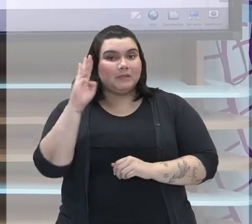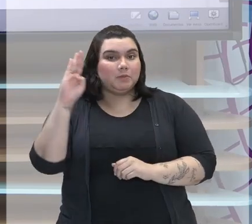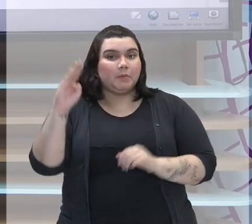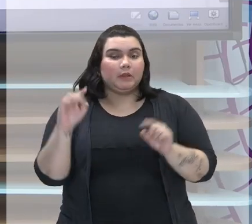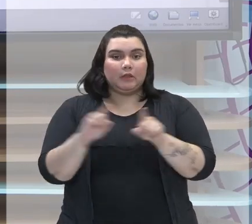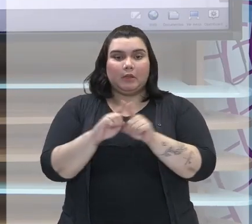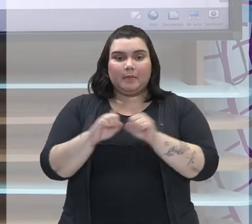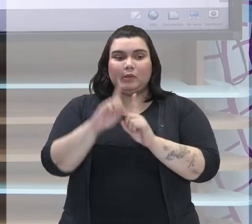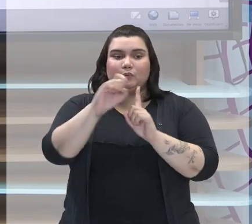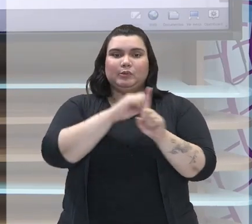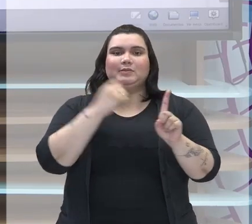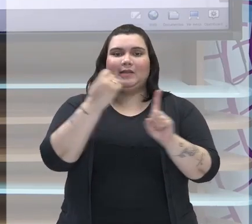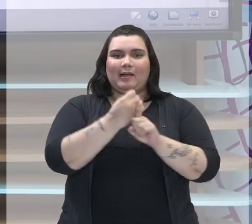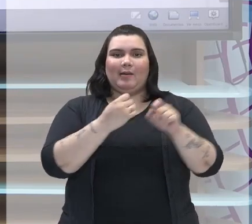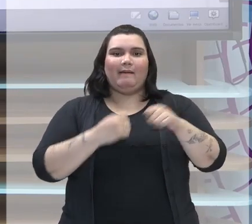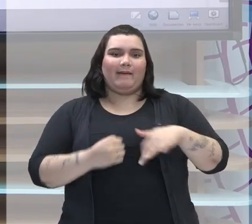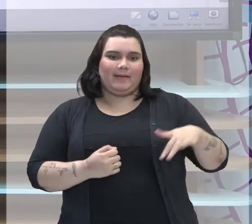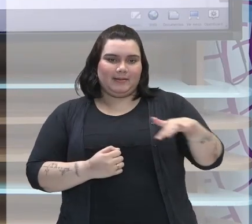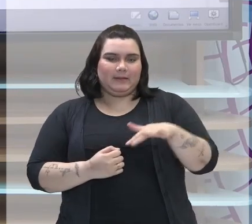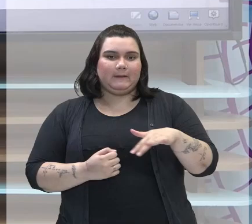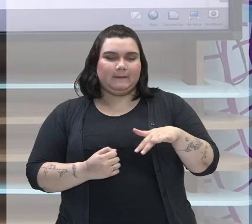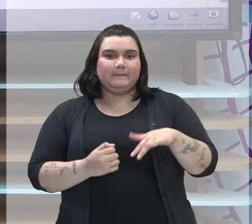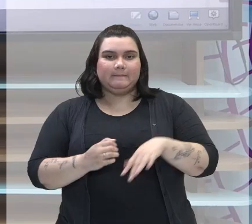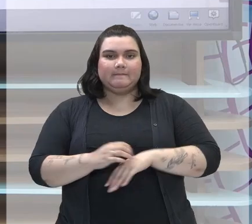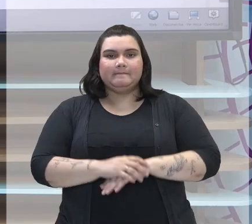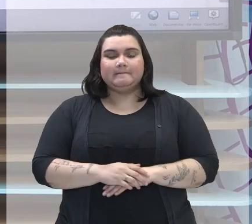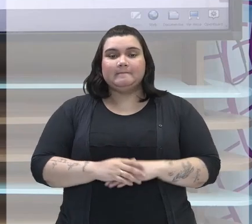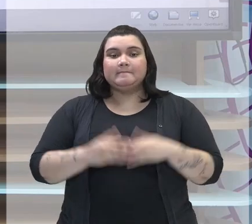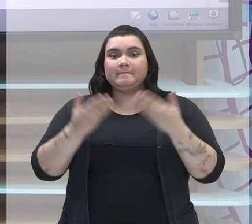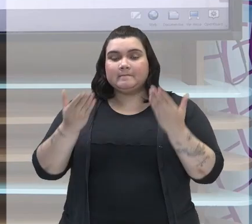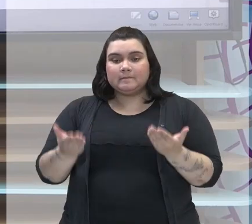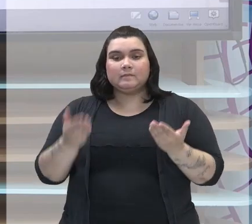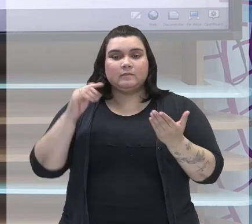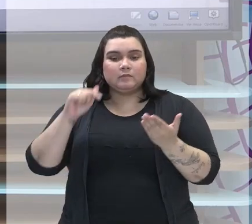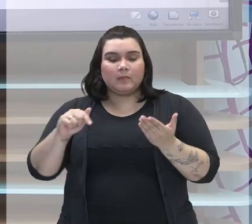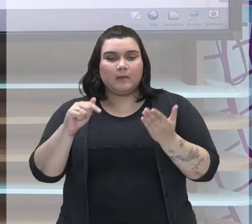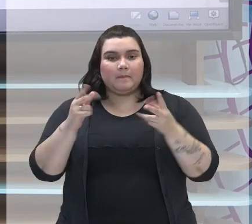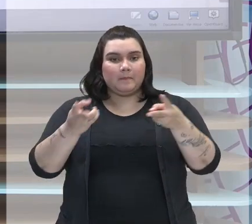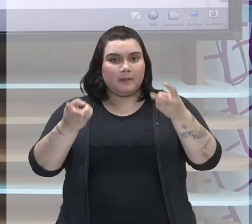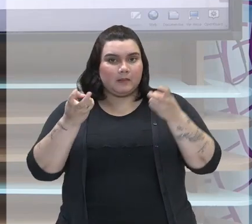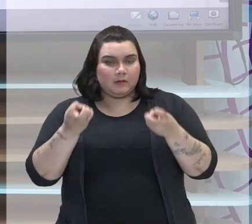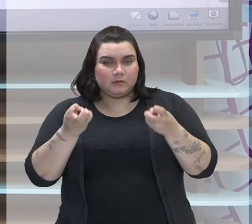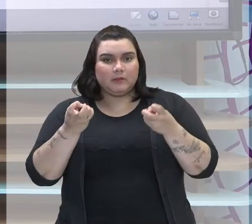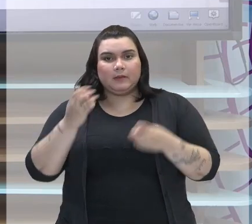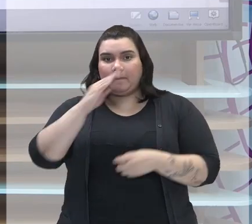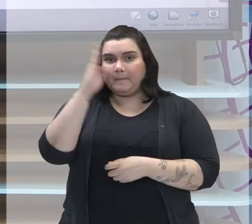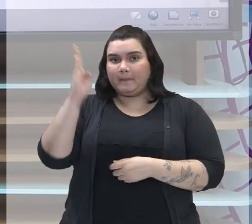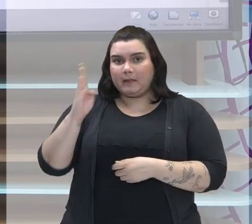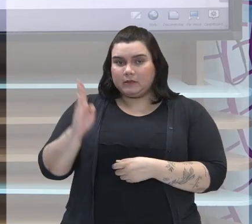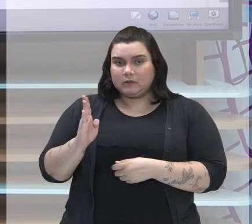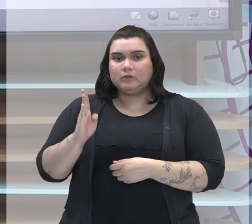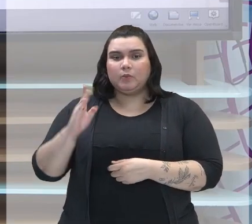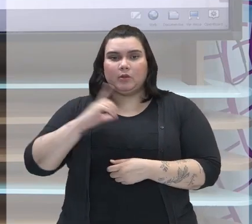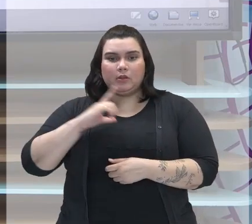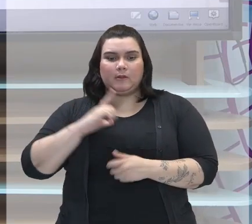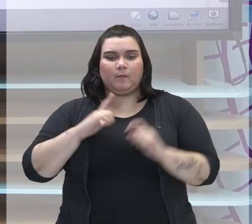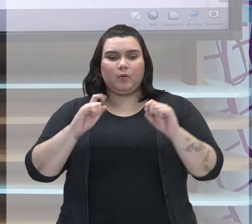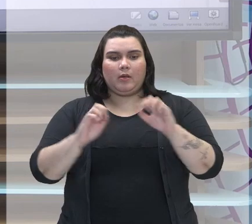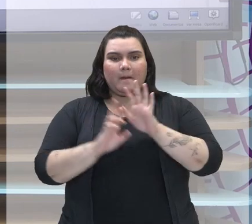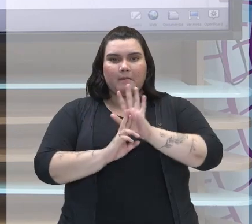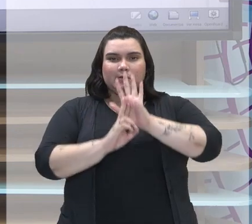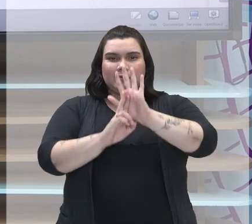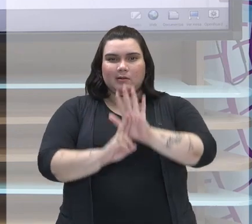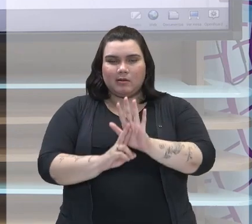principalmente social. Então, é dentro desse cenário do Brasil regencial, um